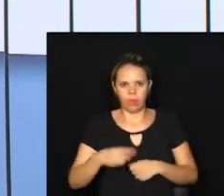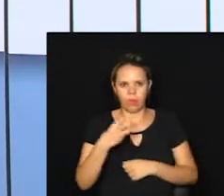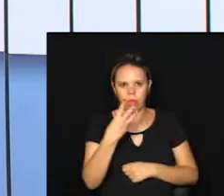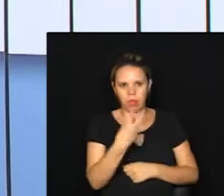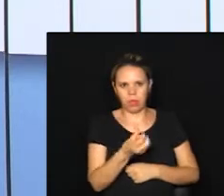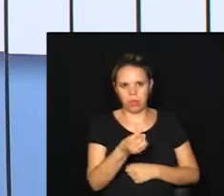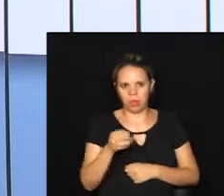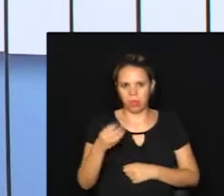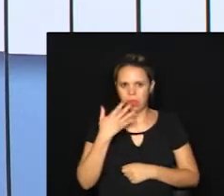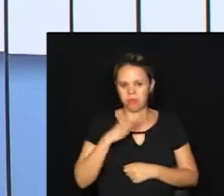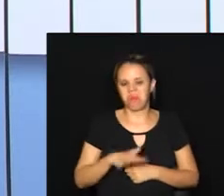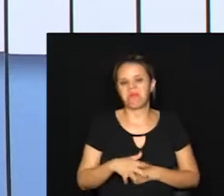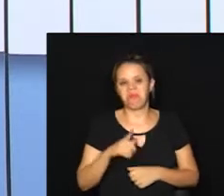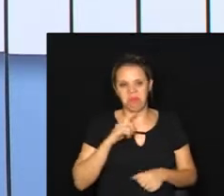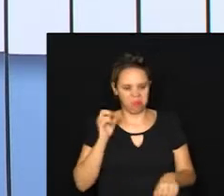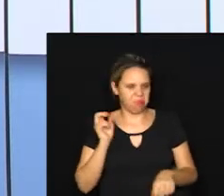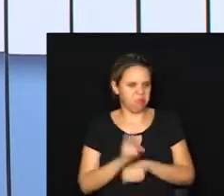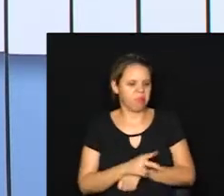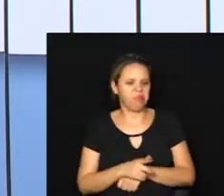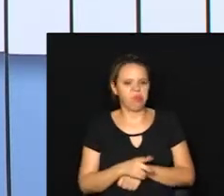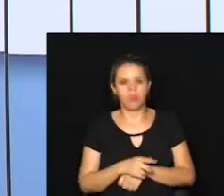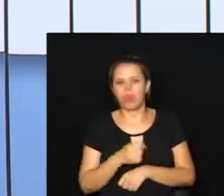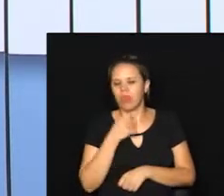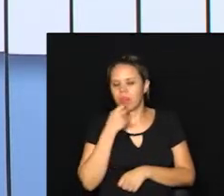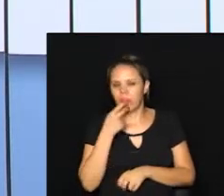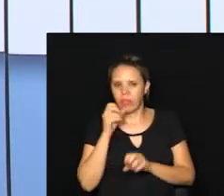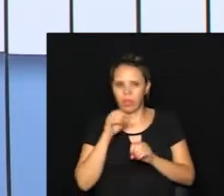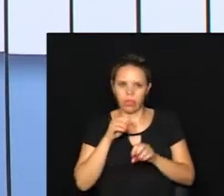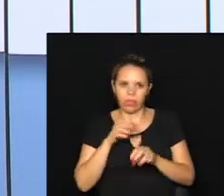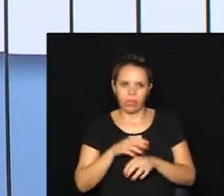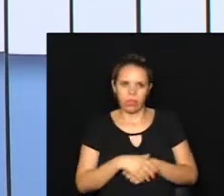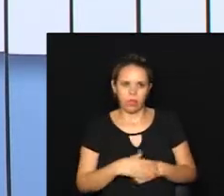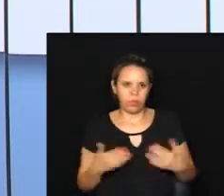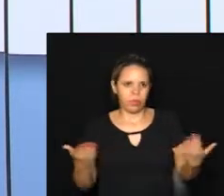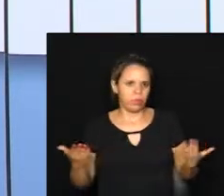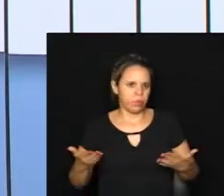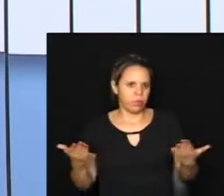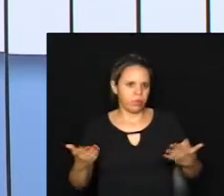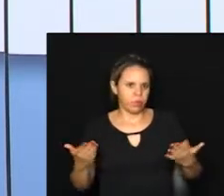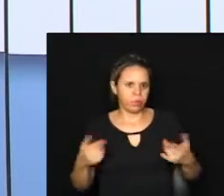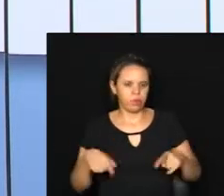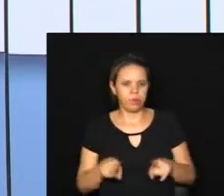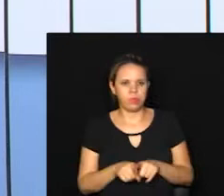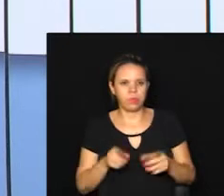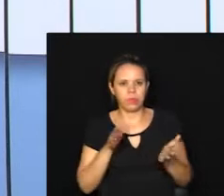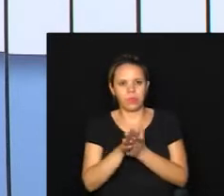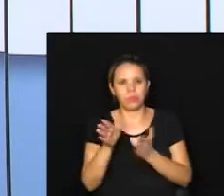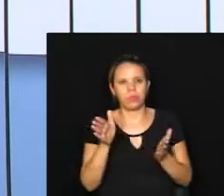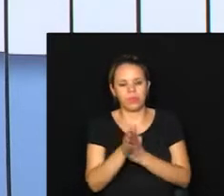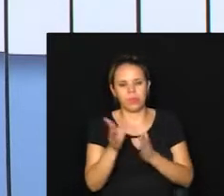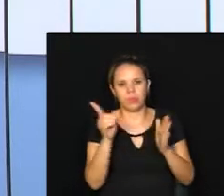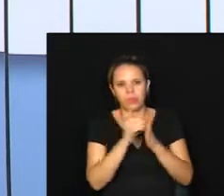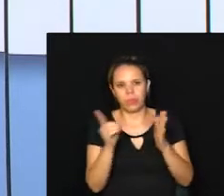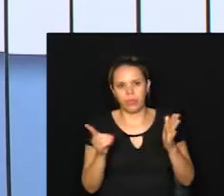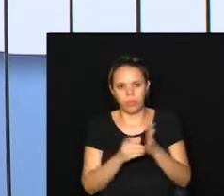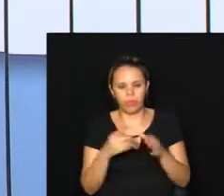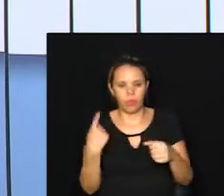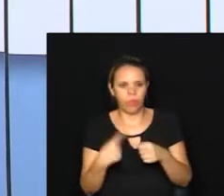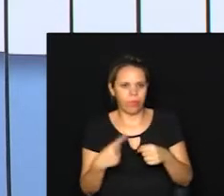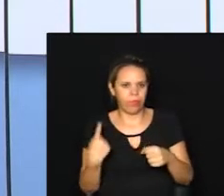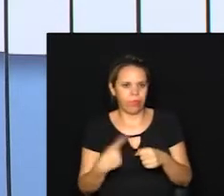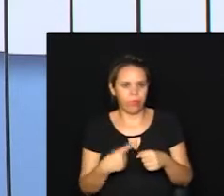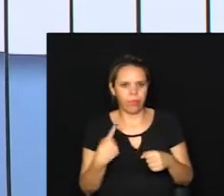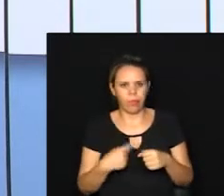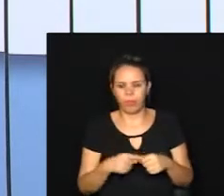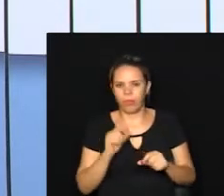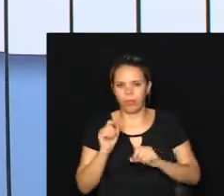360 crianças. E ainda falando de educação, hoje foi também publicado o decreto municipal a